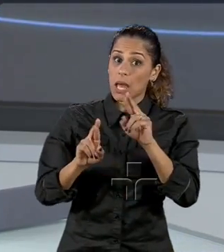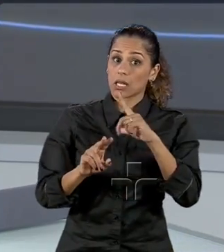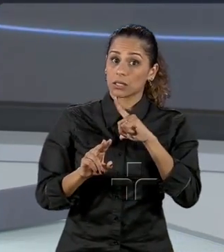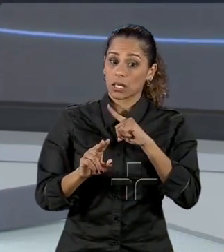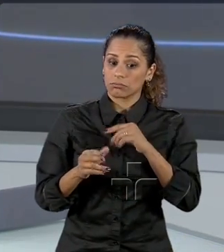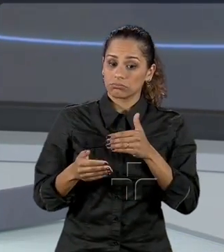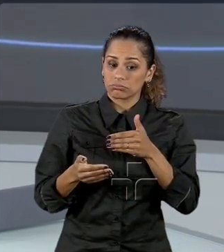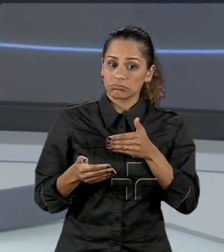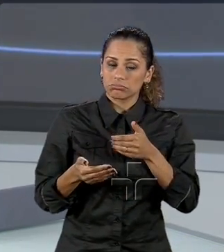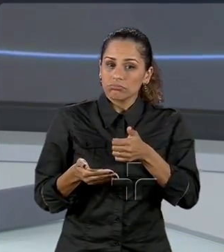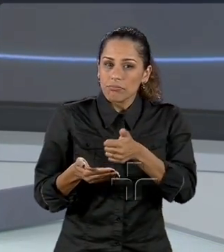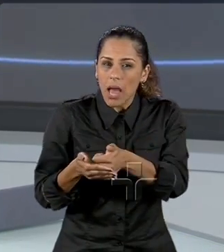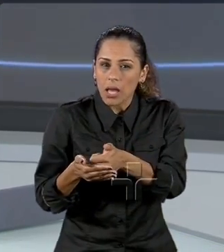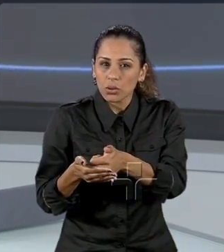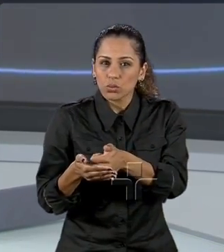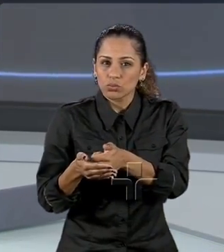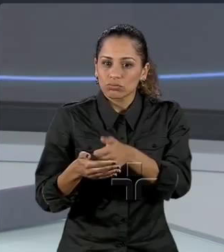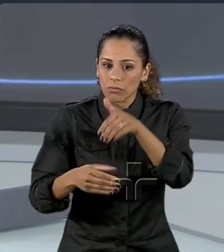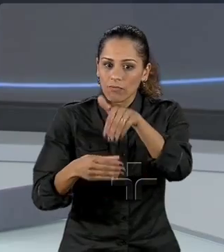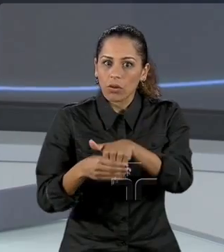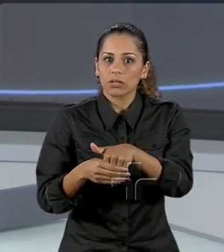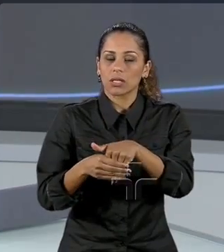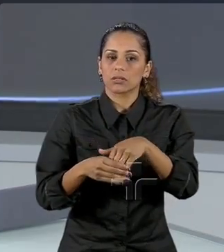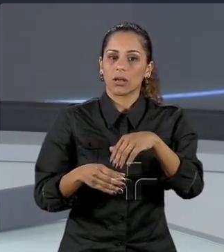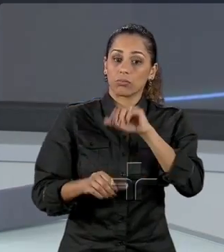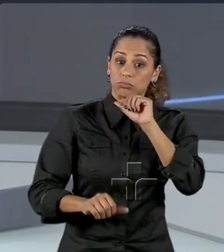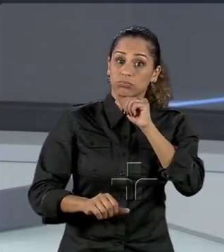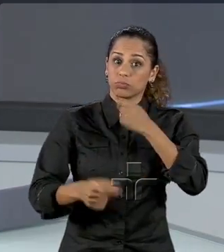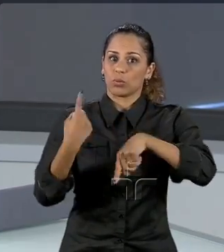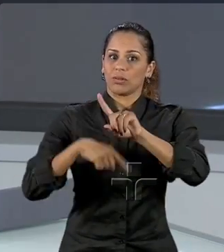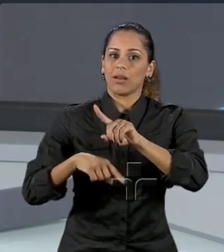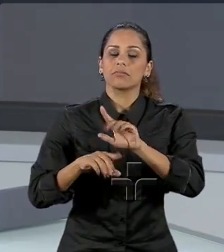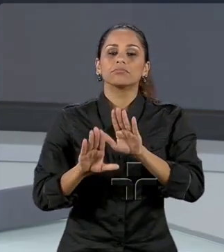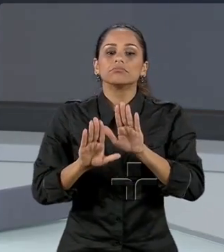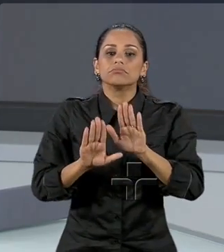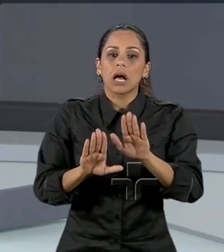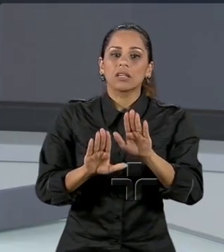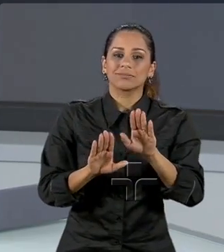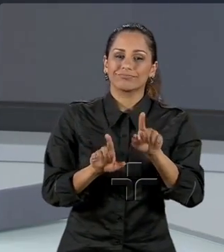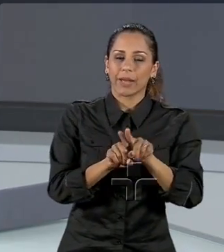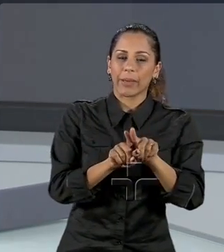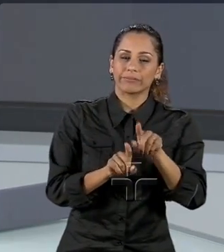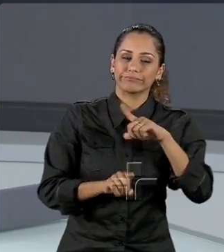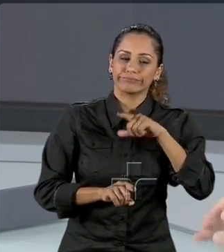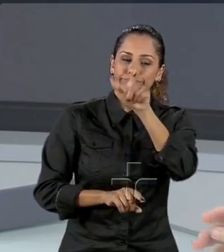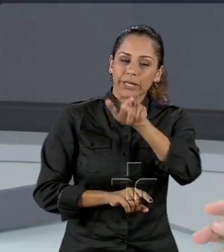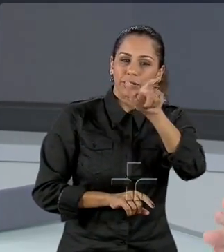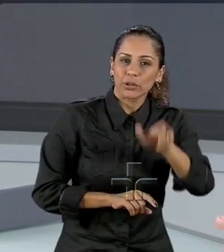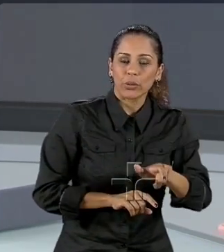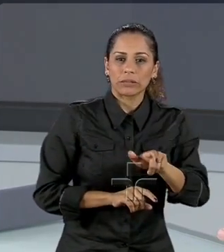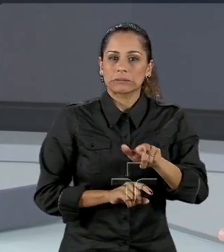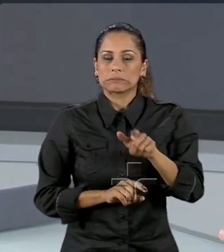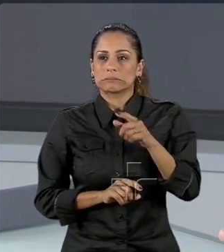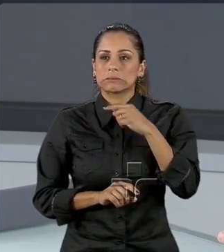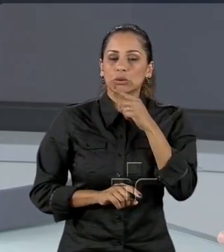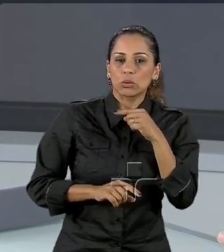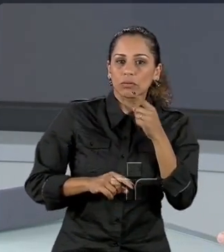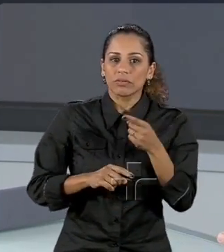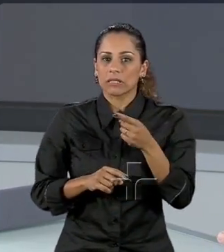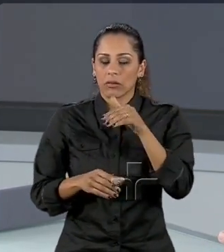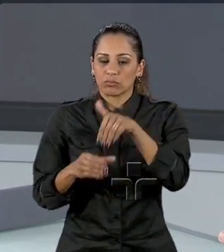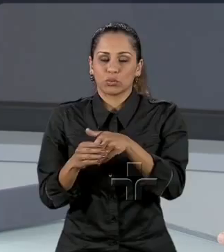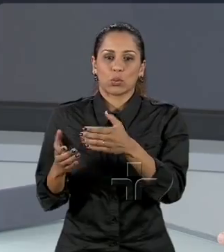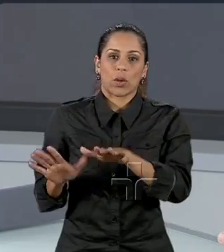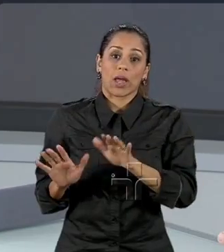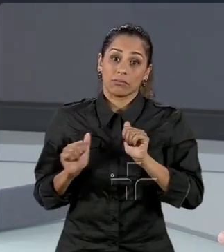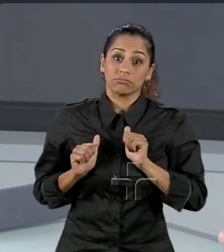alguma mudança, mas de pessoas que não querem votar ou que estão absolutamente indecisas. Mas esse fazer